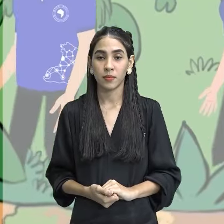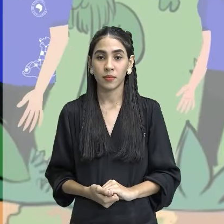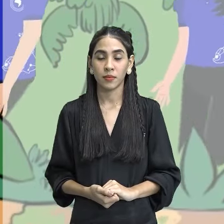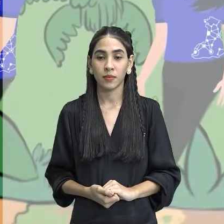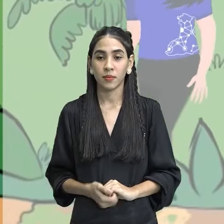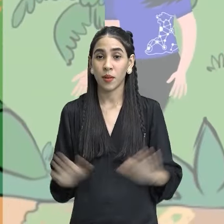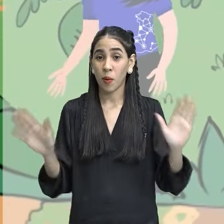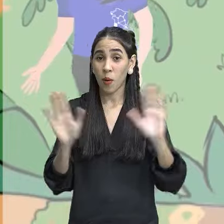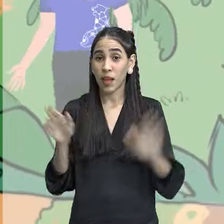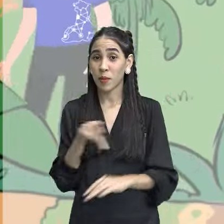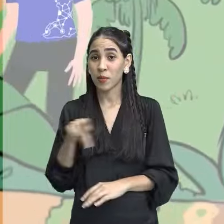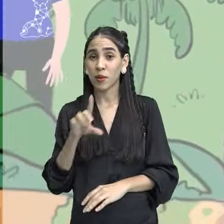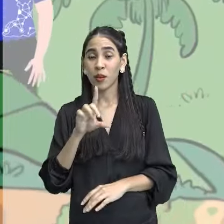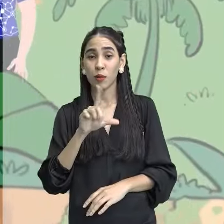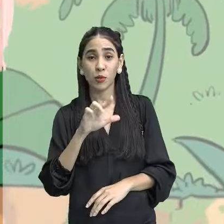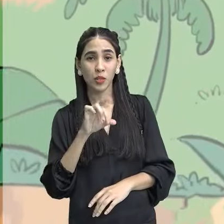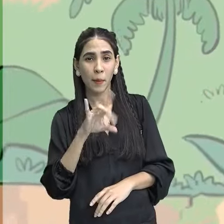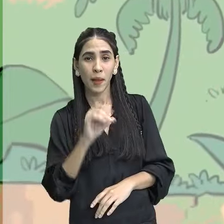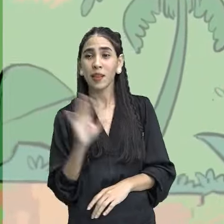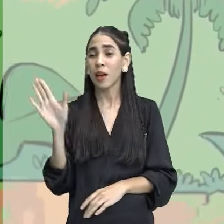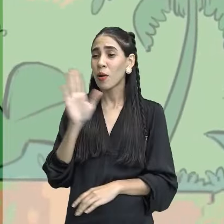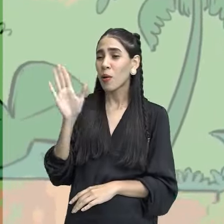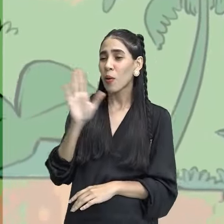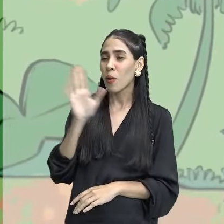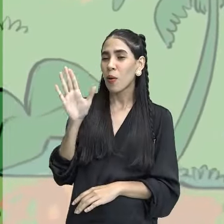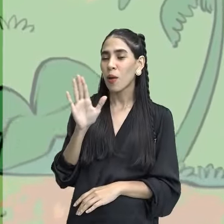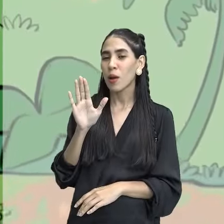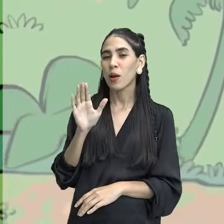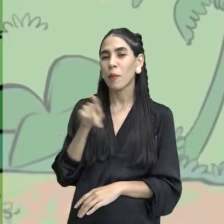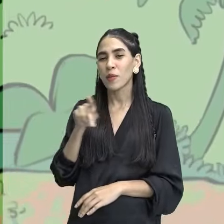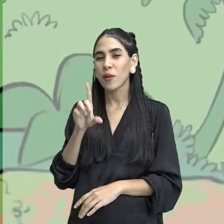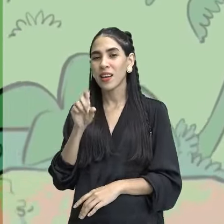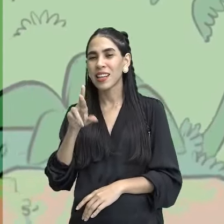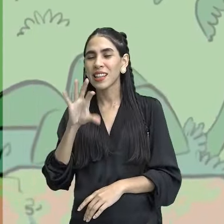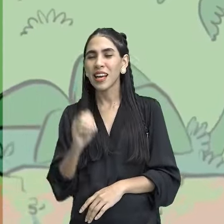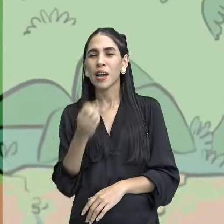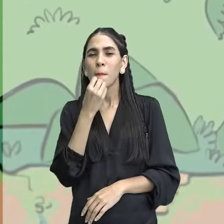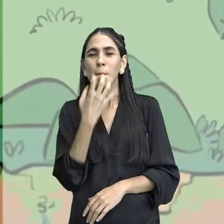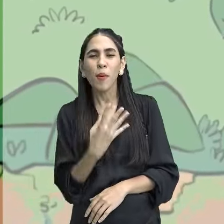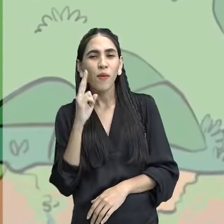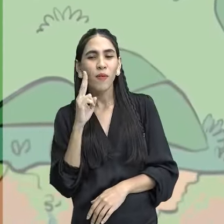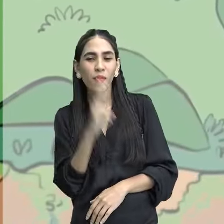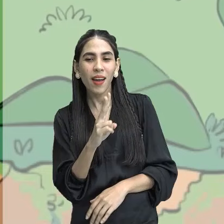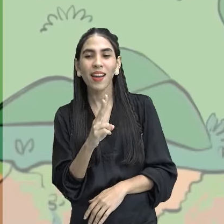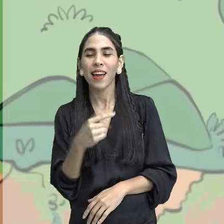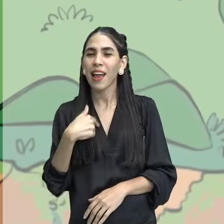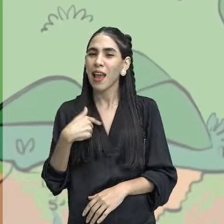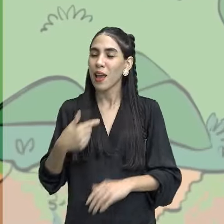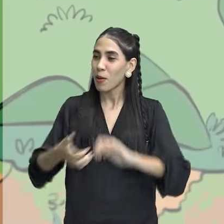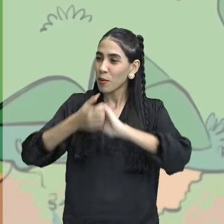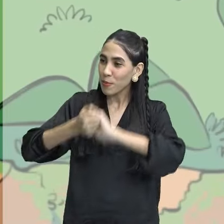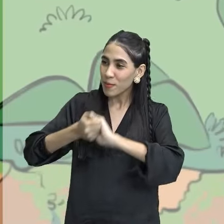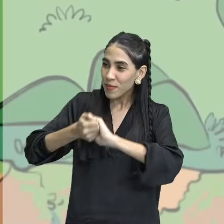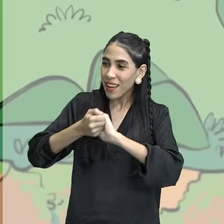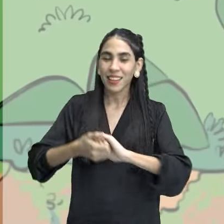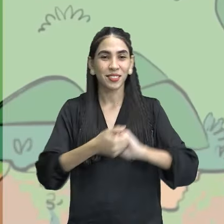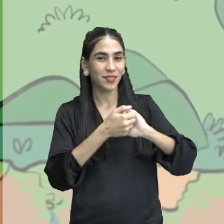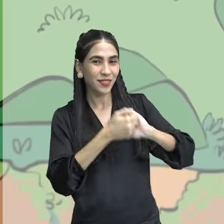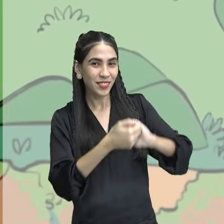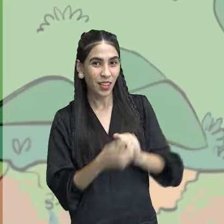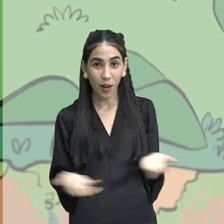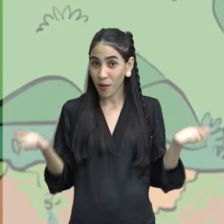Olá, professora Ludmila! Oi, professor Dário, quanto tempo! Que bom lhe ver! Igualmente. Deixa eu lhe